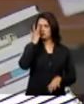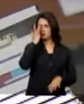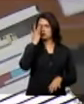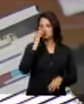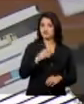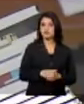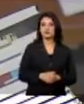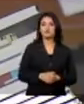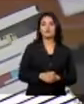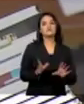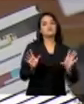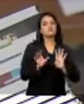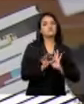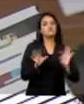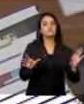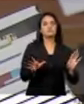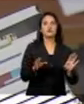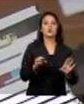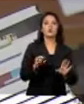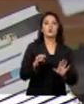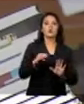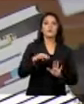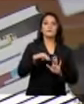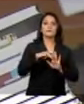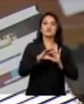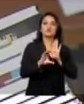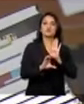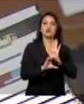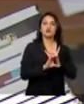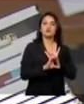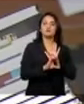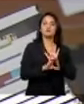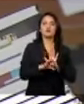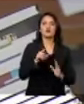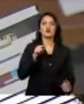medida cauteladora para, aspas,